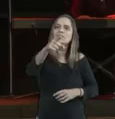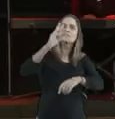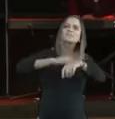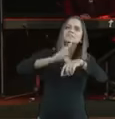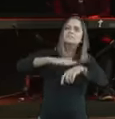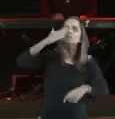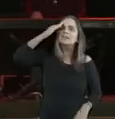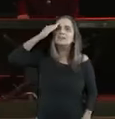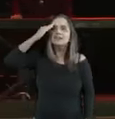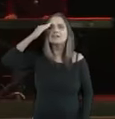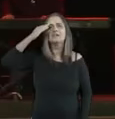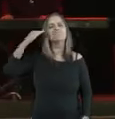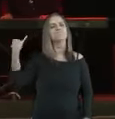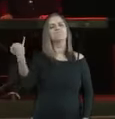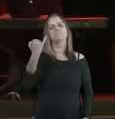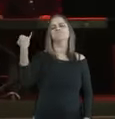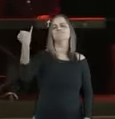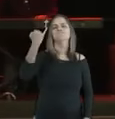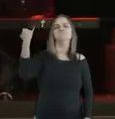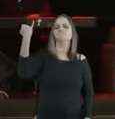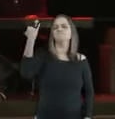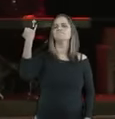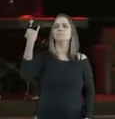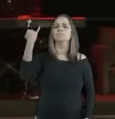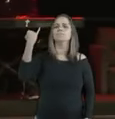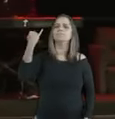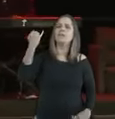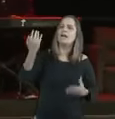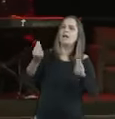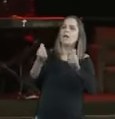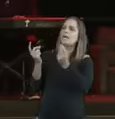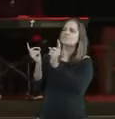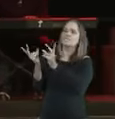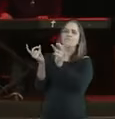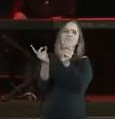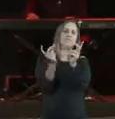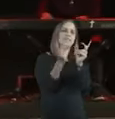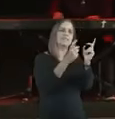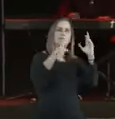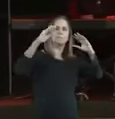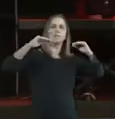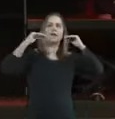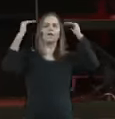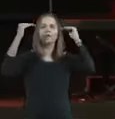importa não é a sua empresa ser a campeã de venda, é você ser o campeão de almas.